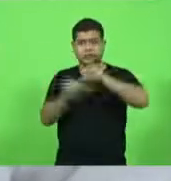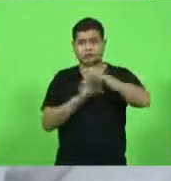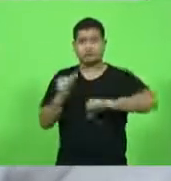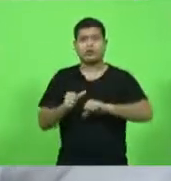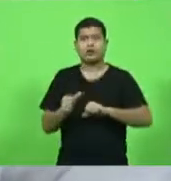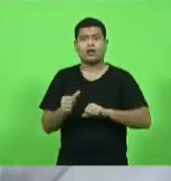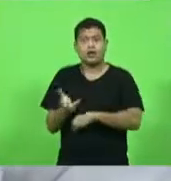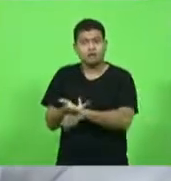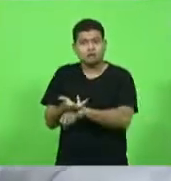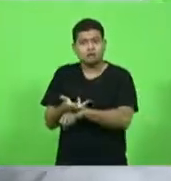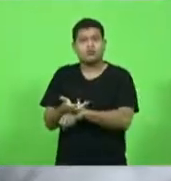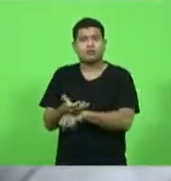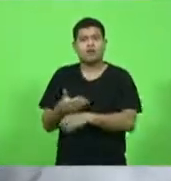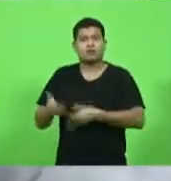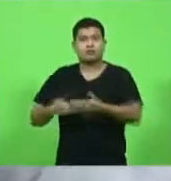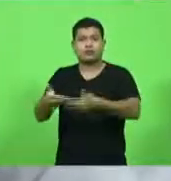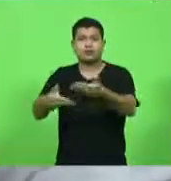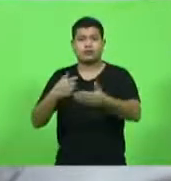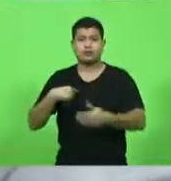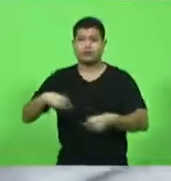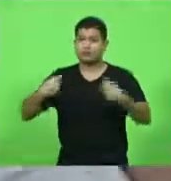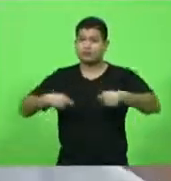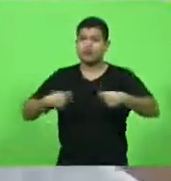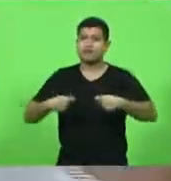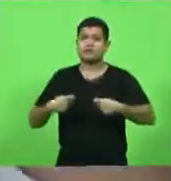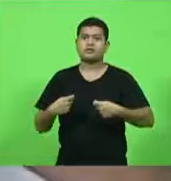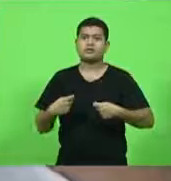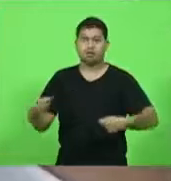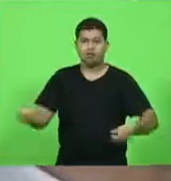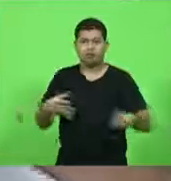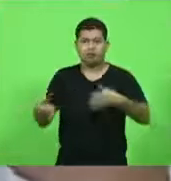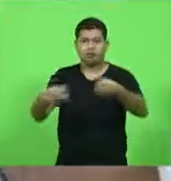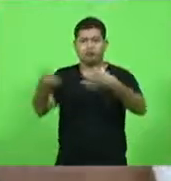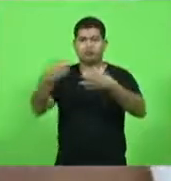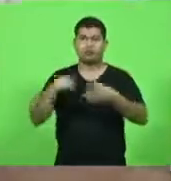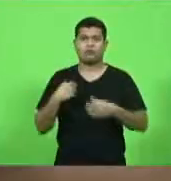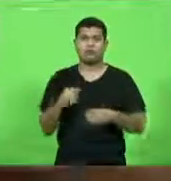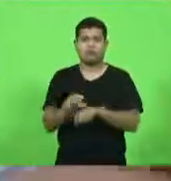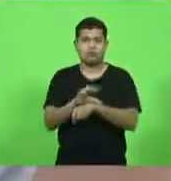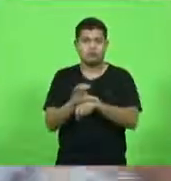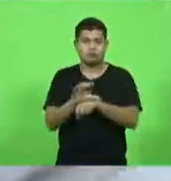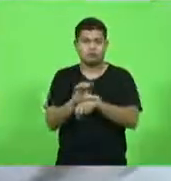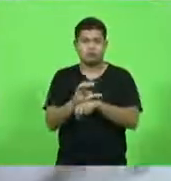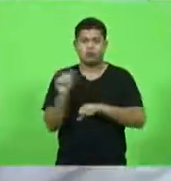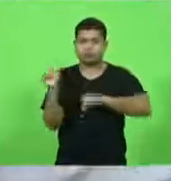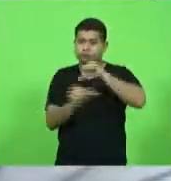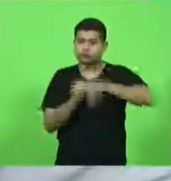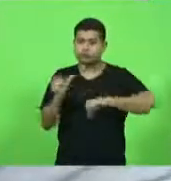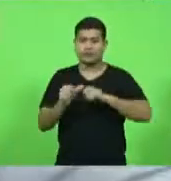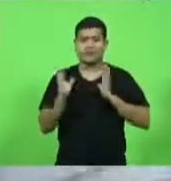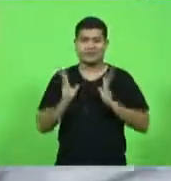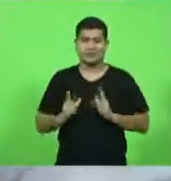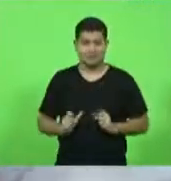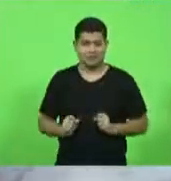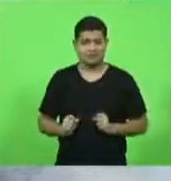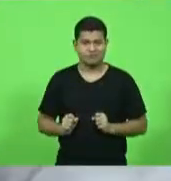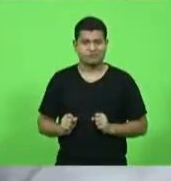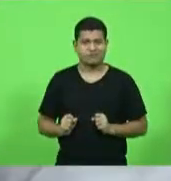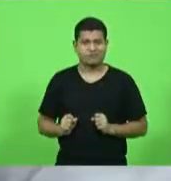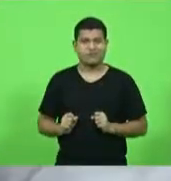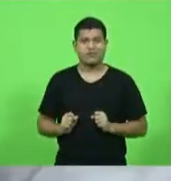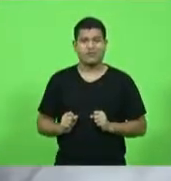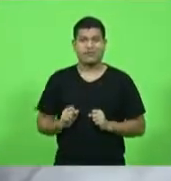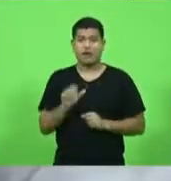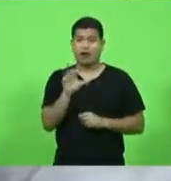Nós precisamos modernizar o nosso Código Sanitário. Então, eu dou razão ao que o senhor falou,